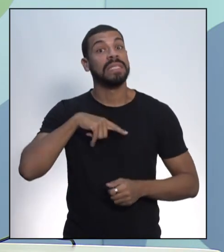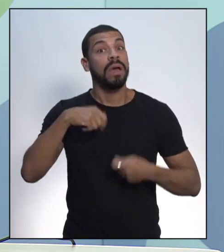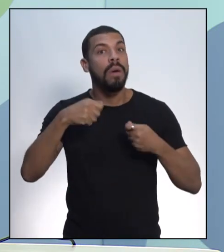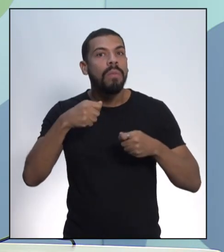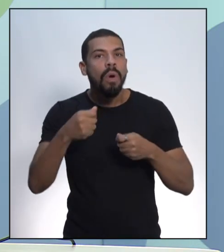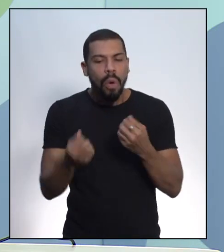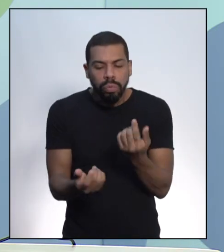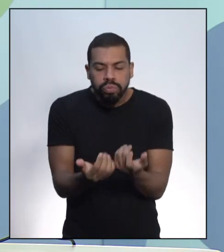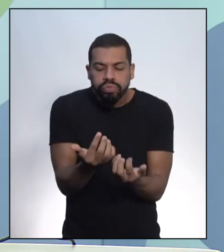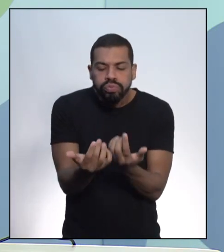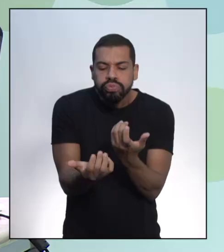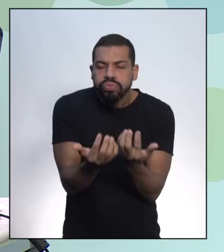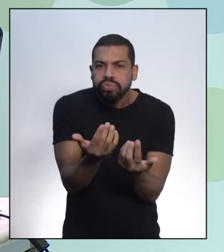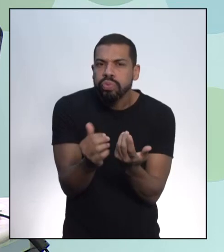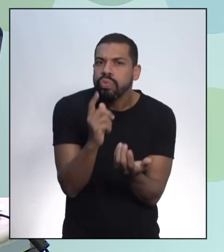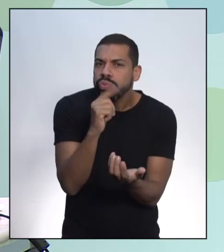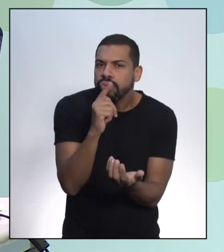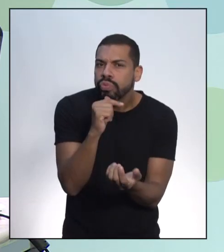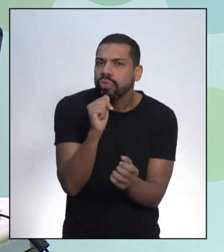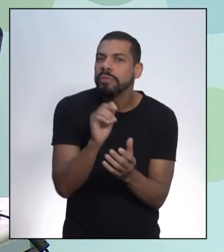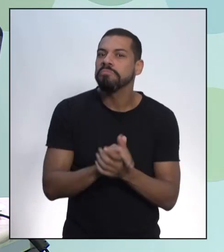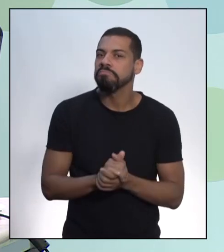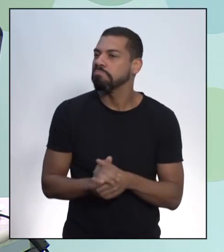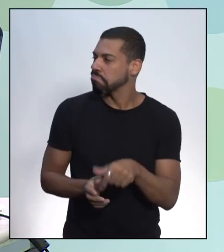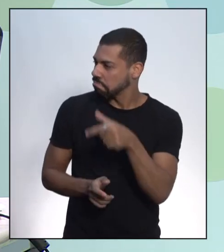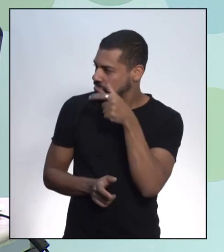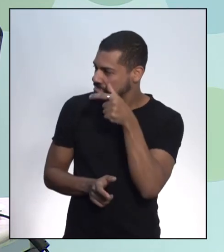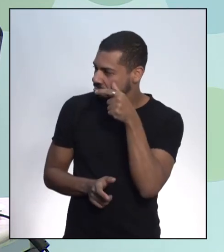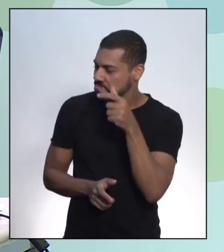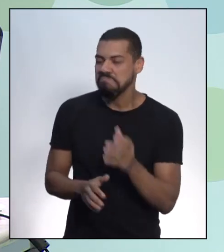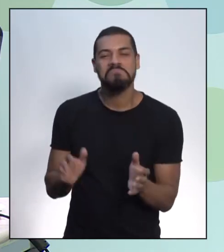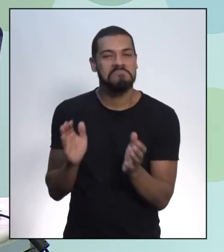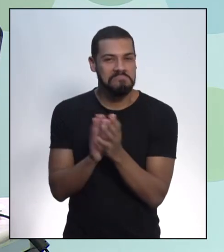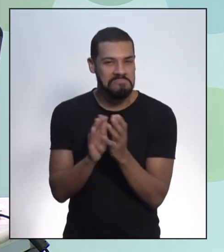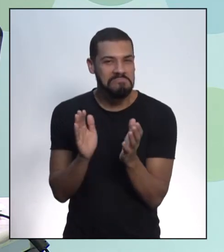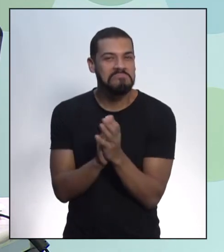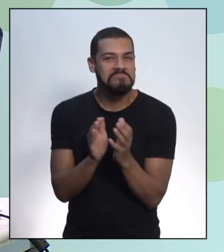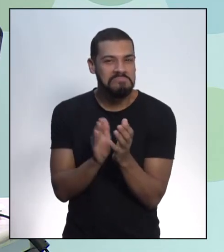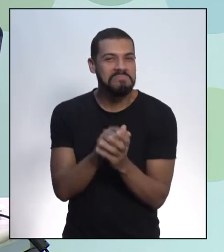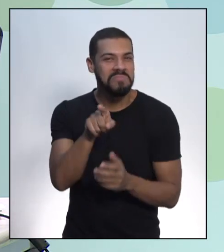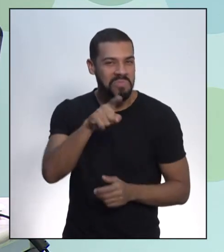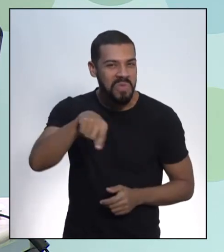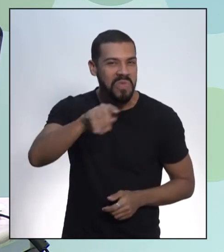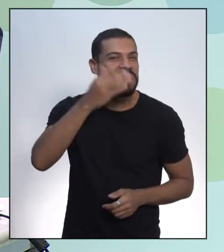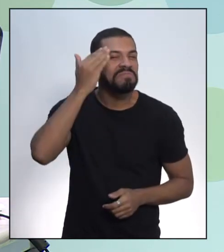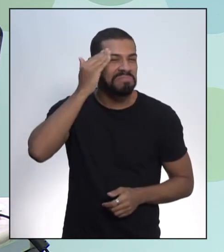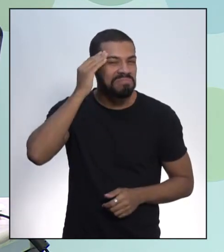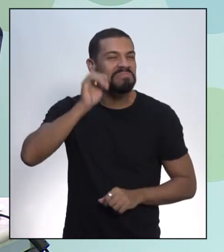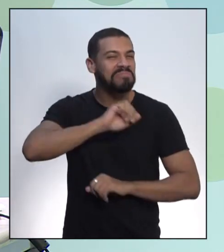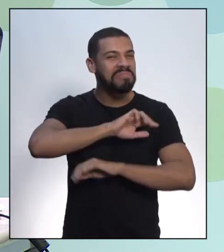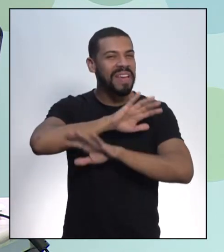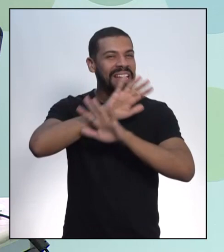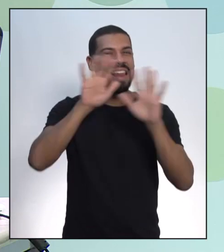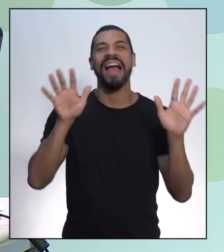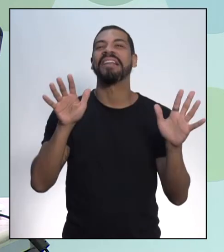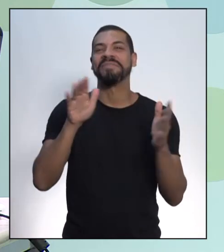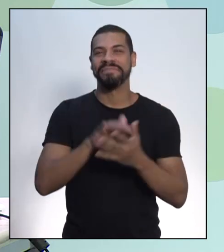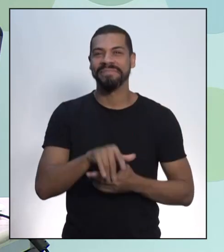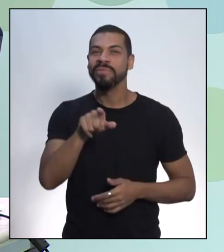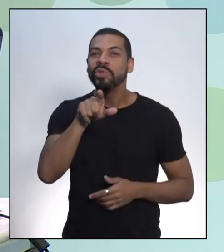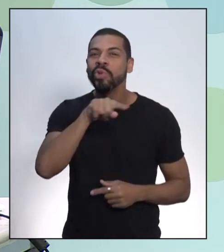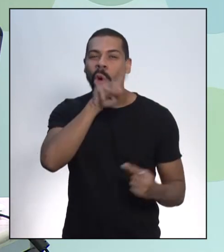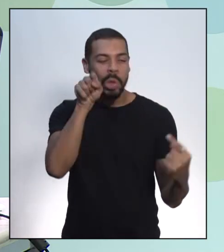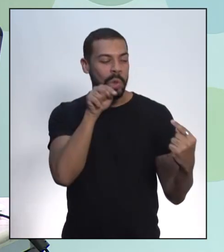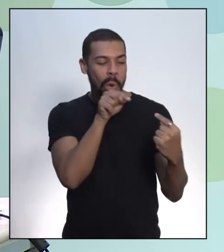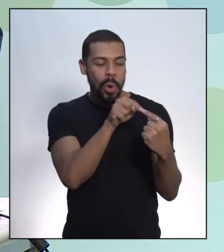que ferver. Interessante. Nossa, parabéns, gente. Vocês pegaram a linha do